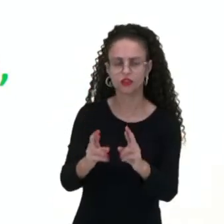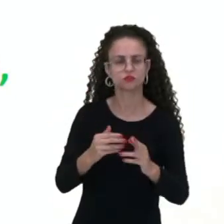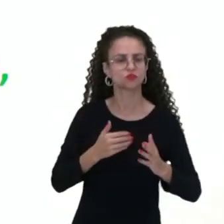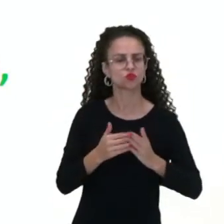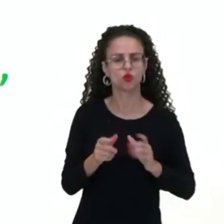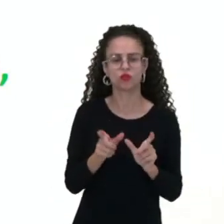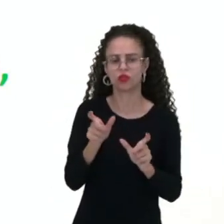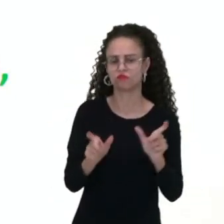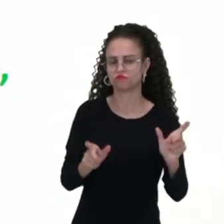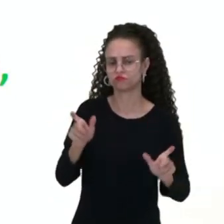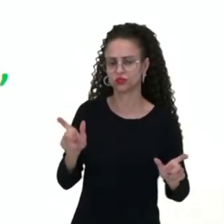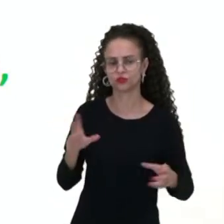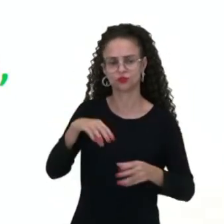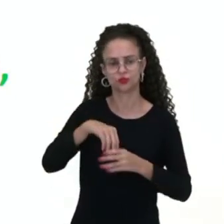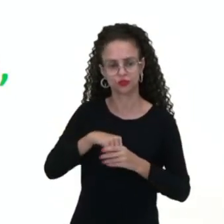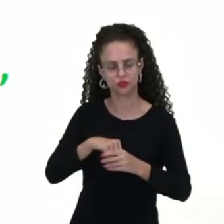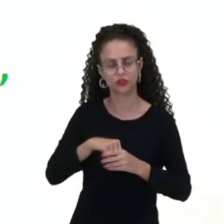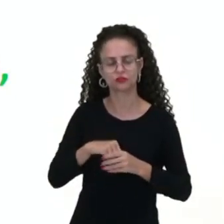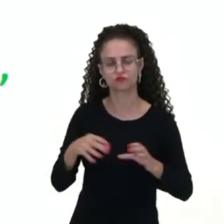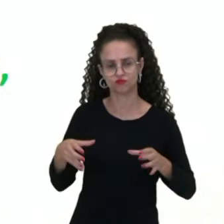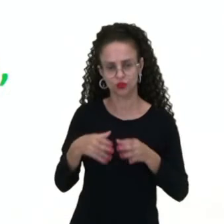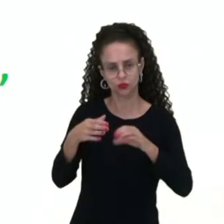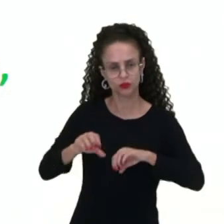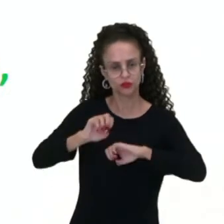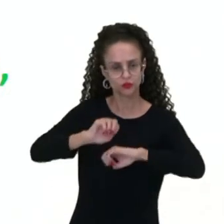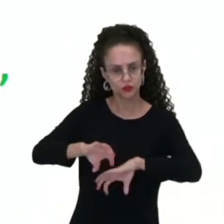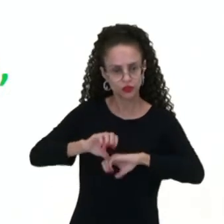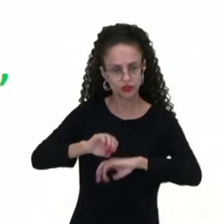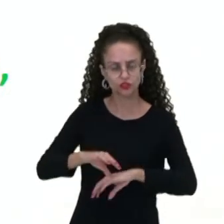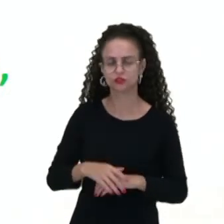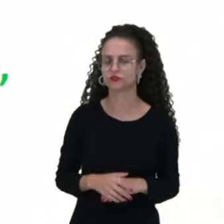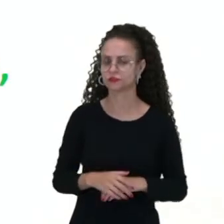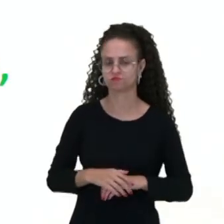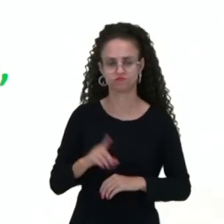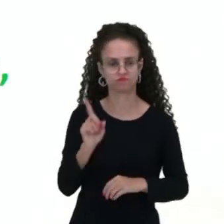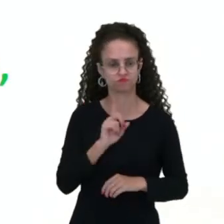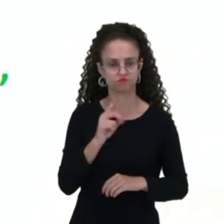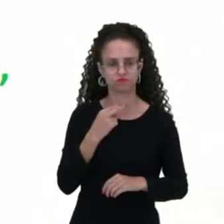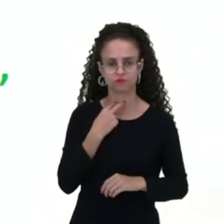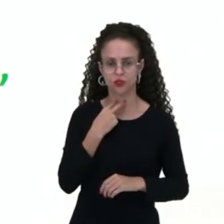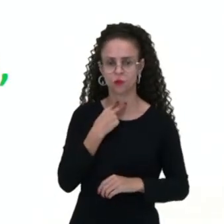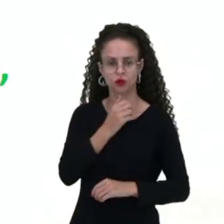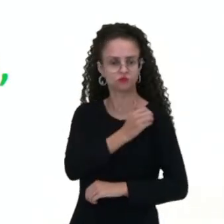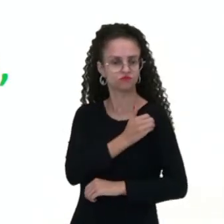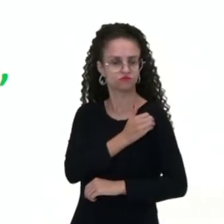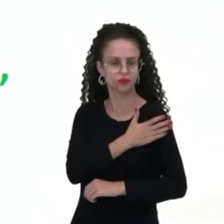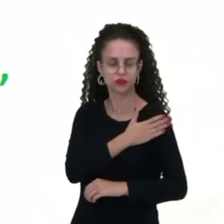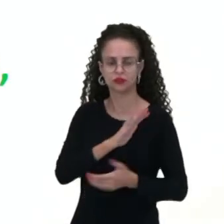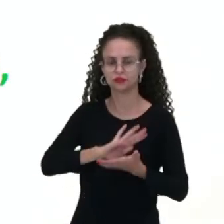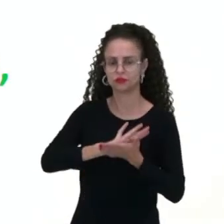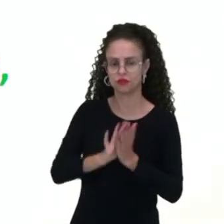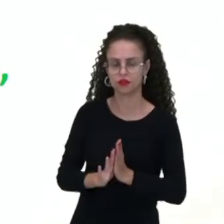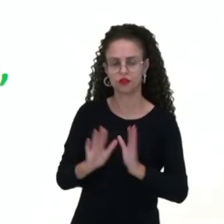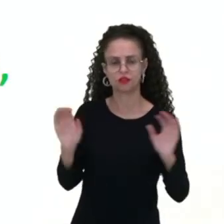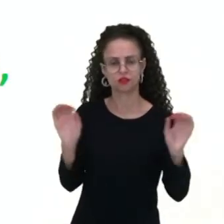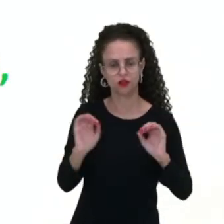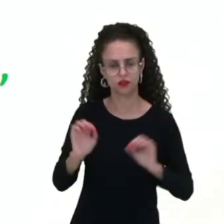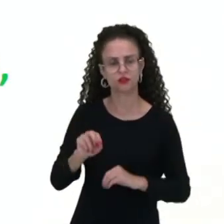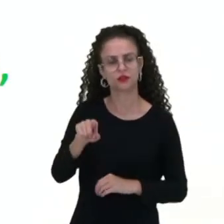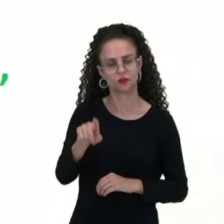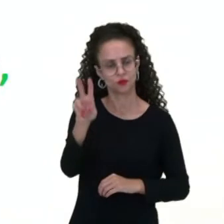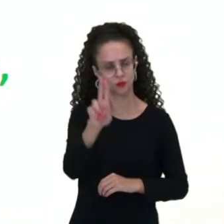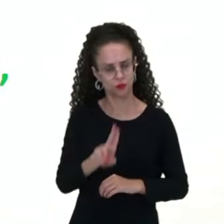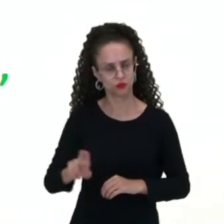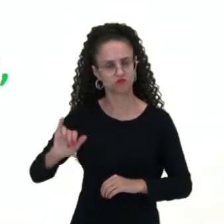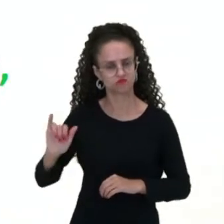qualquer membro da comunidade educativa, não podendo em caso algum ser discriminado. Usufruir do ensino e de uma educação